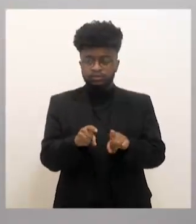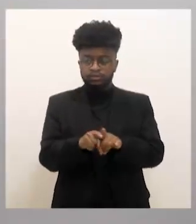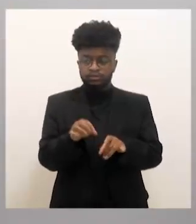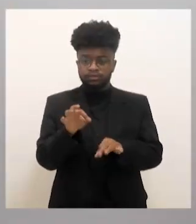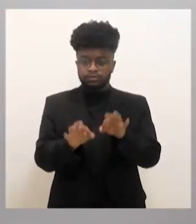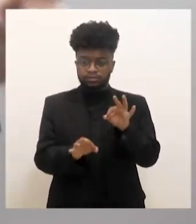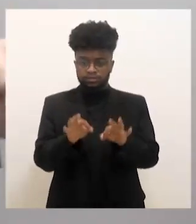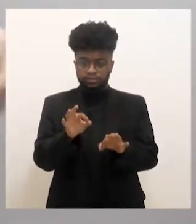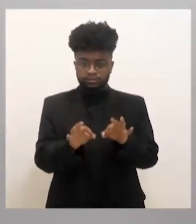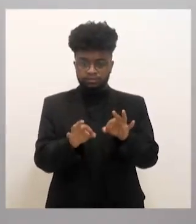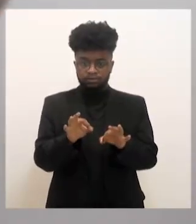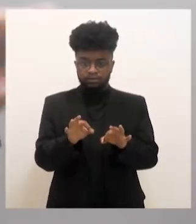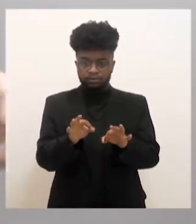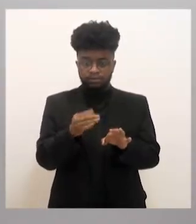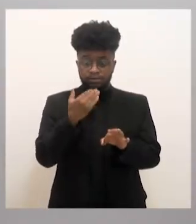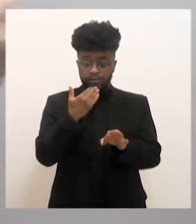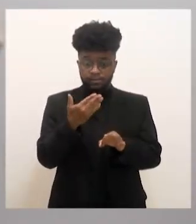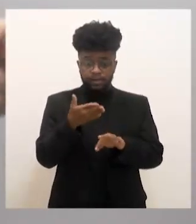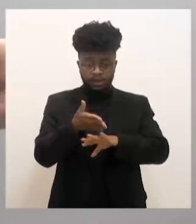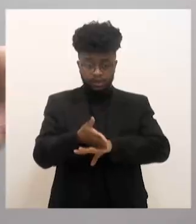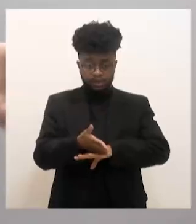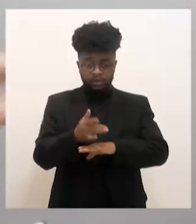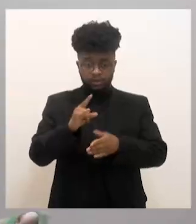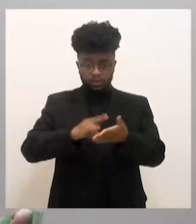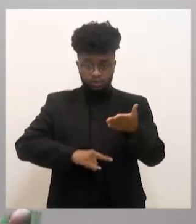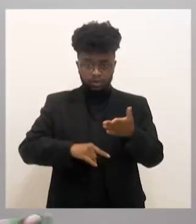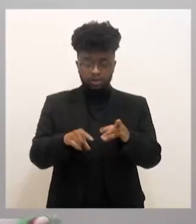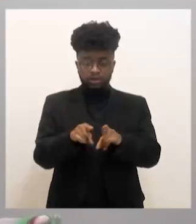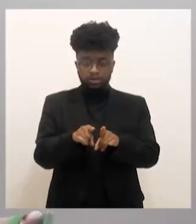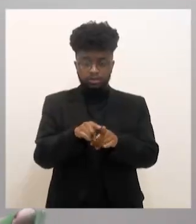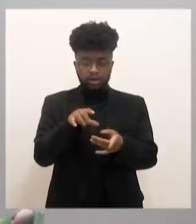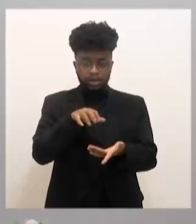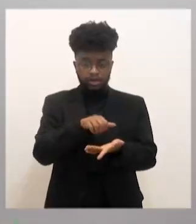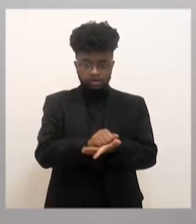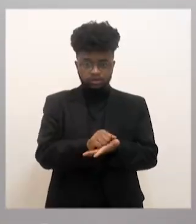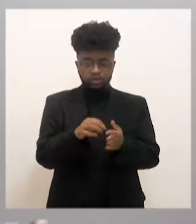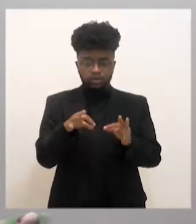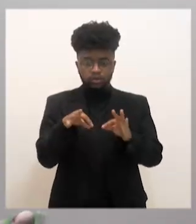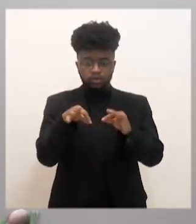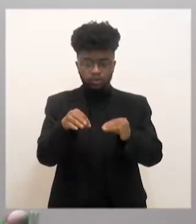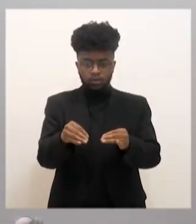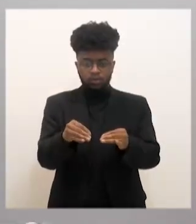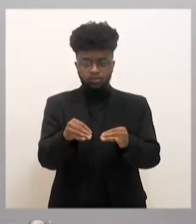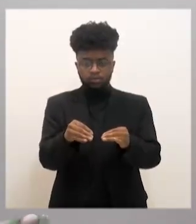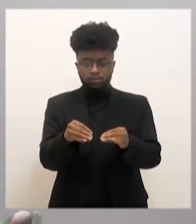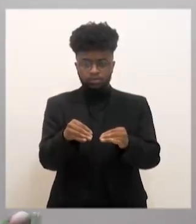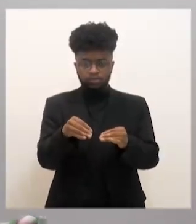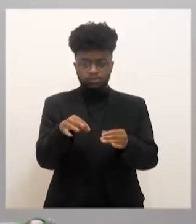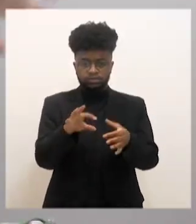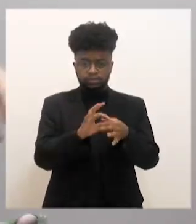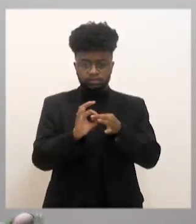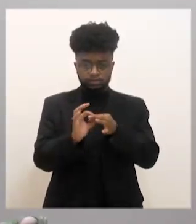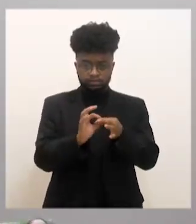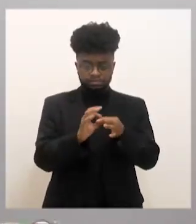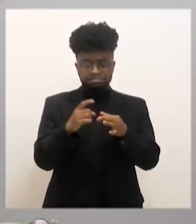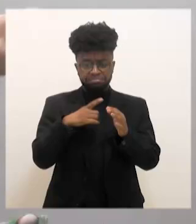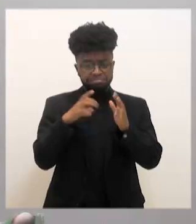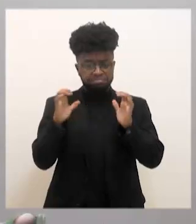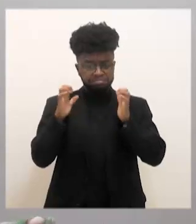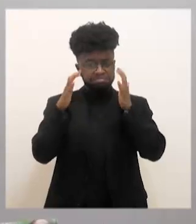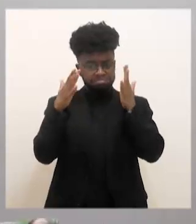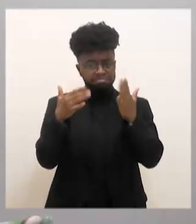Justiça, pede a entrada papelada, etc., e lá homologa todas aquelas uniões. E é uma